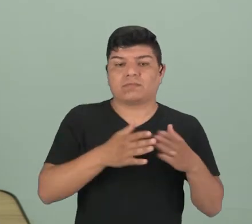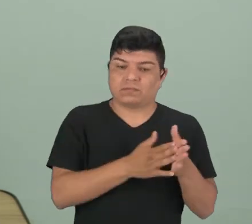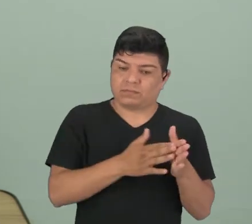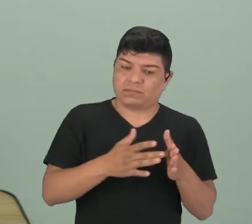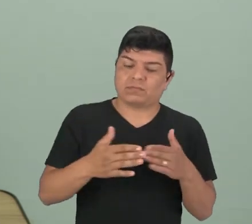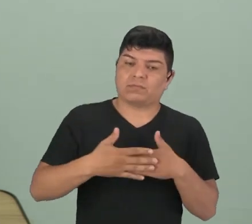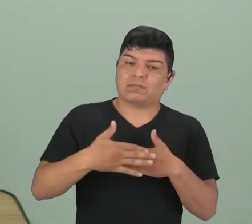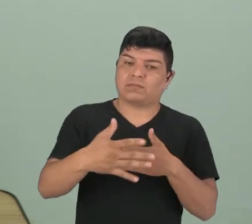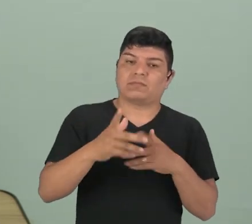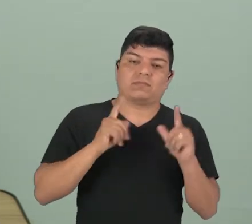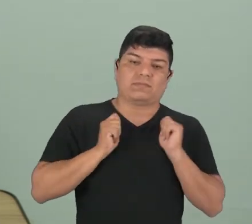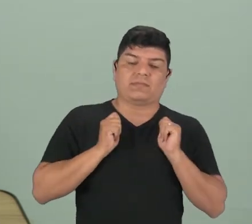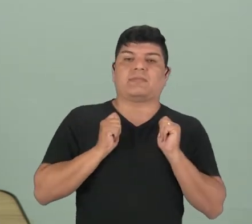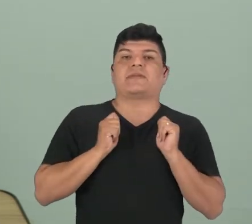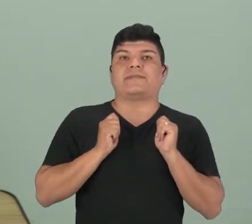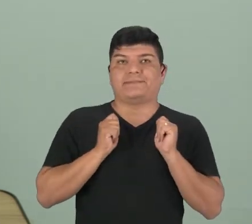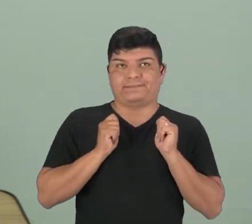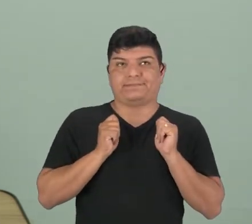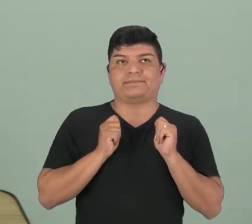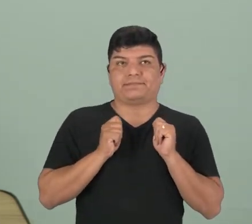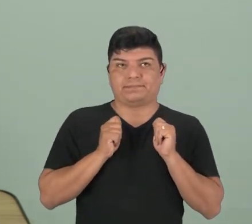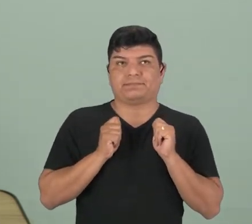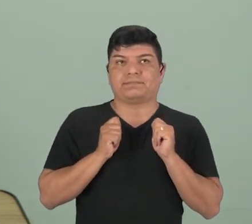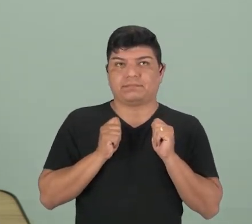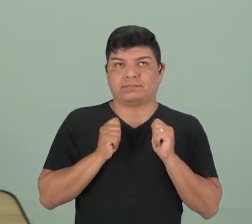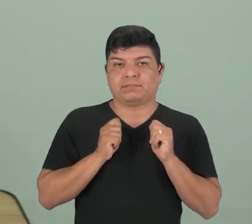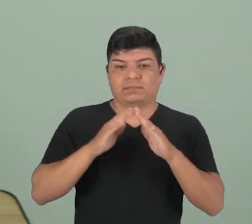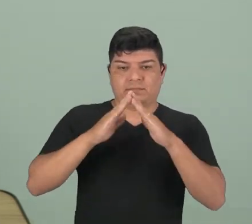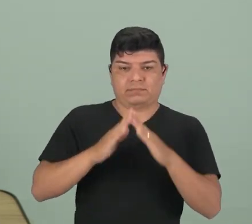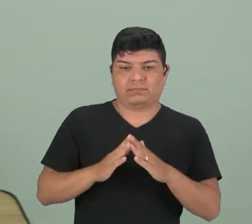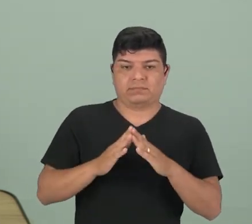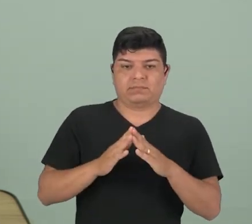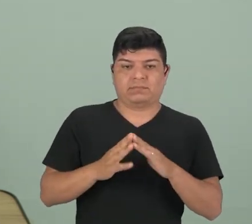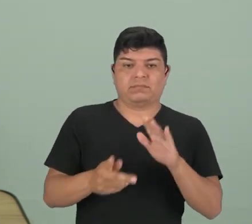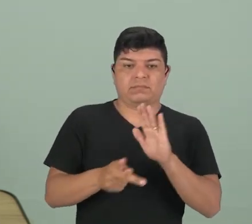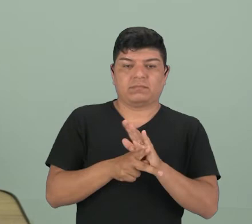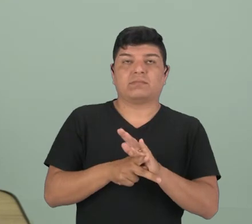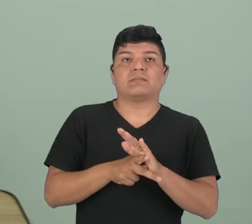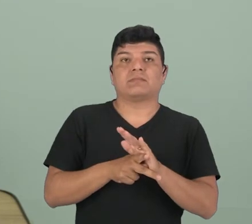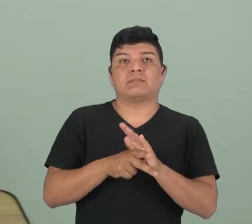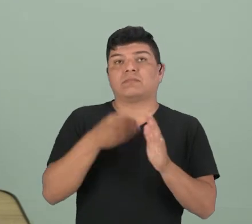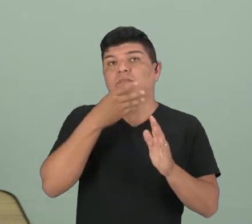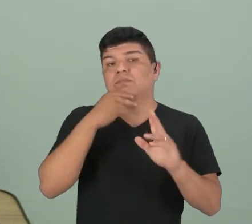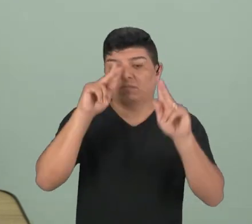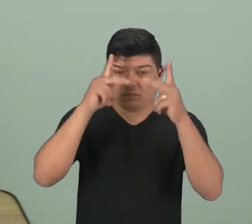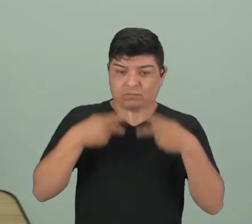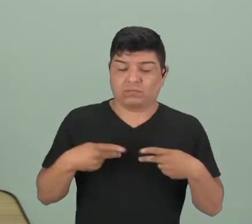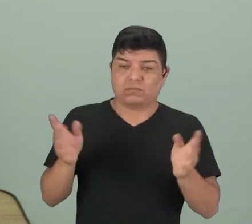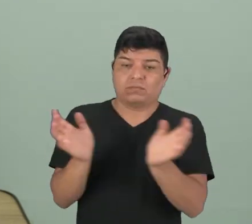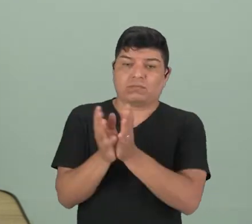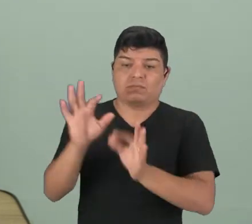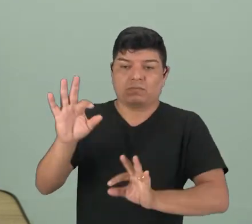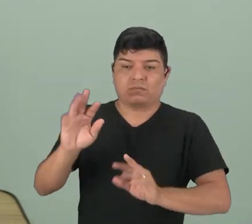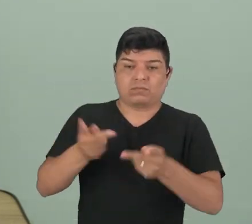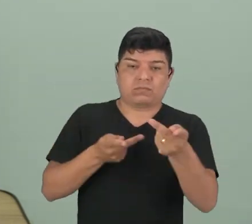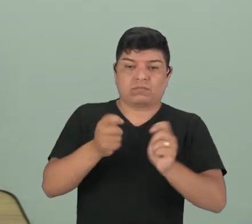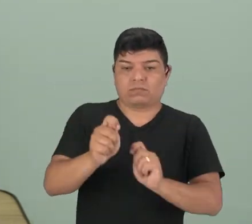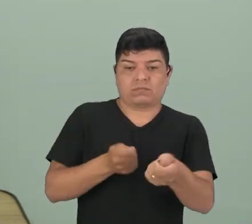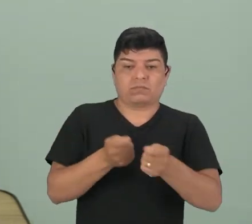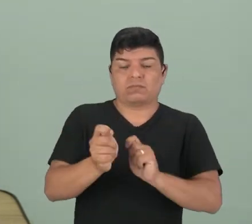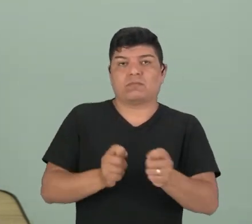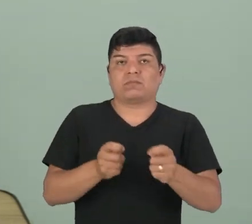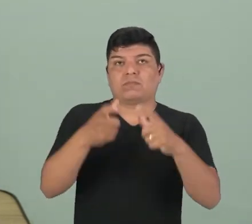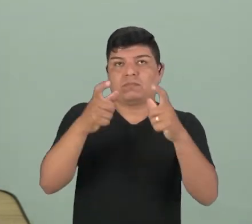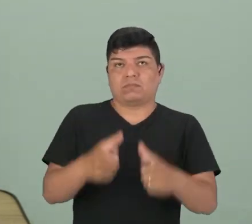à sedentarização. Então, ao construir moradias fixas, os grupos humanos eles passaram a controlar esse espaço